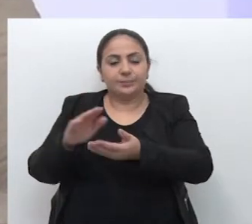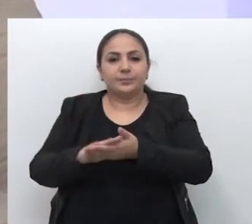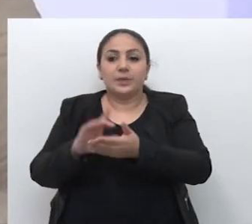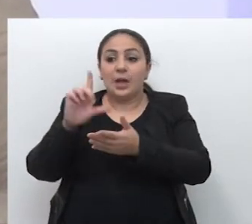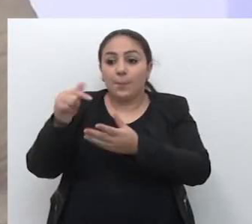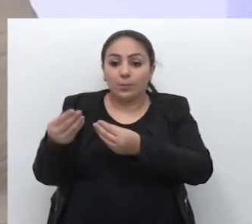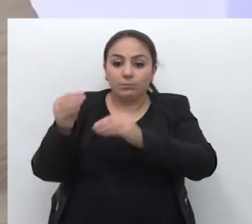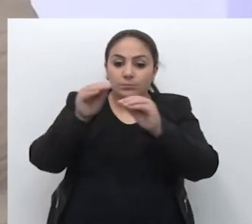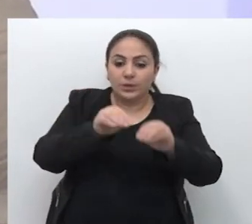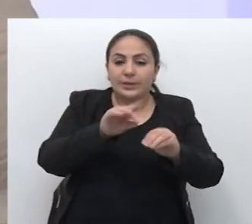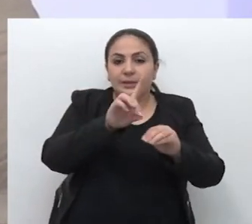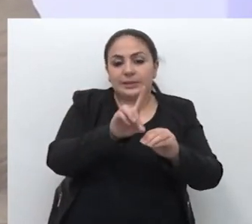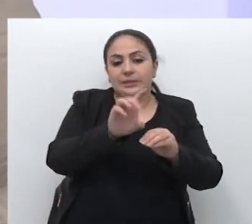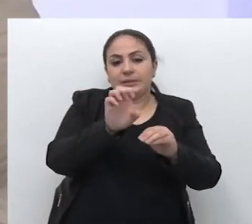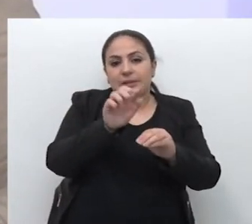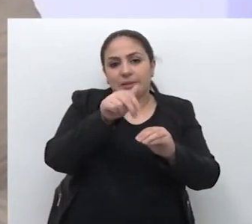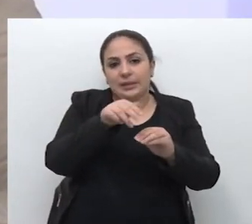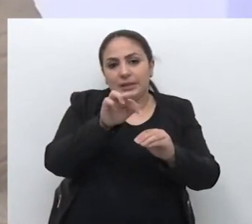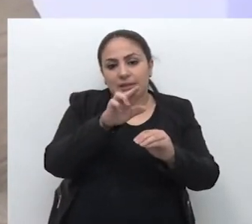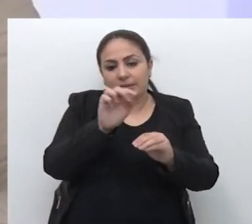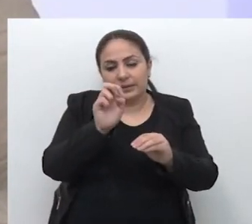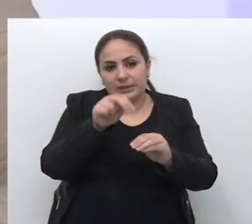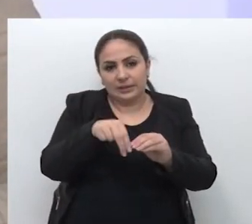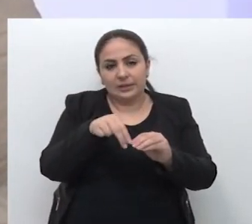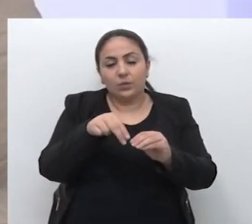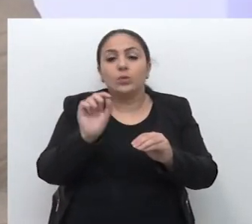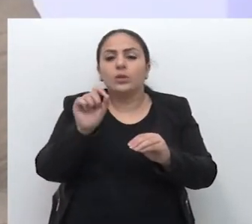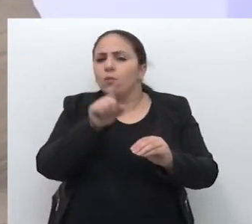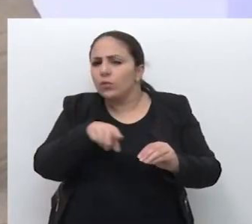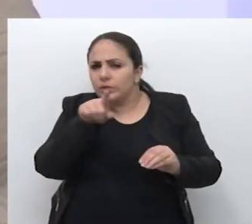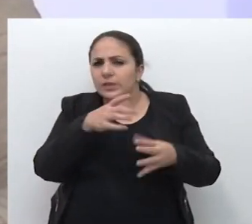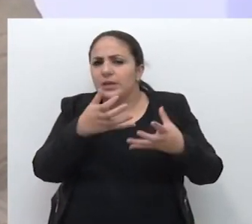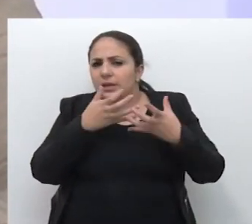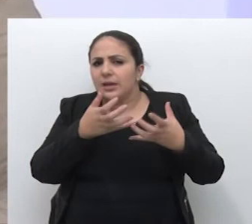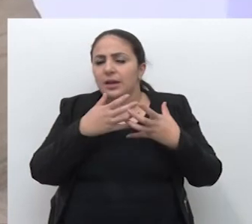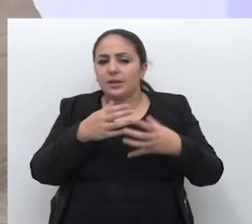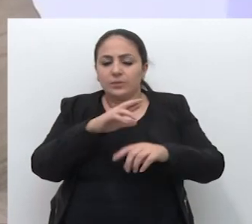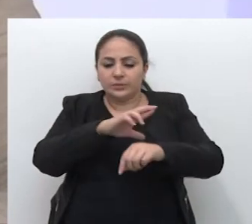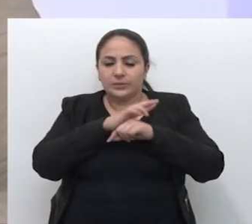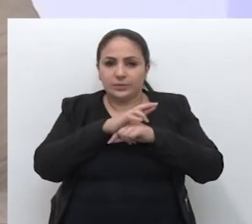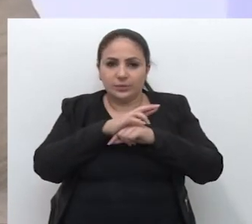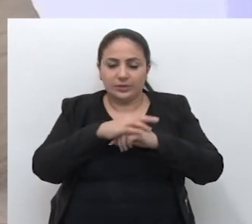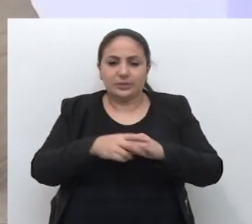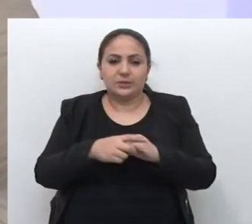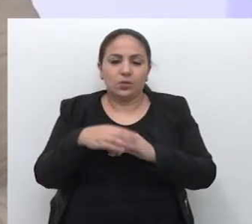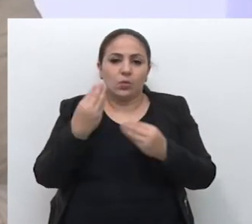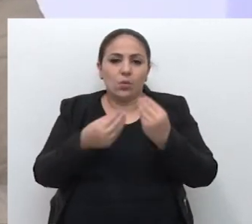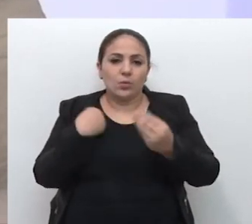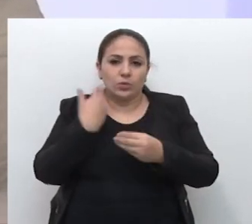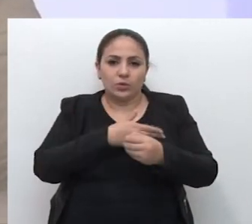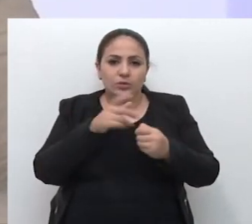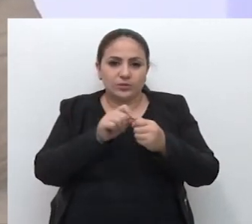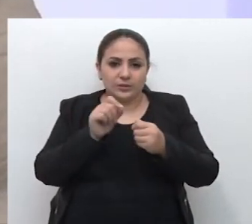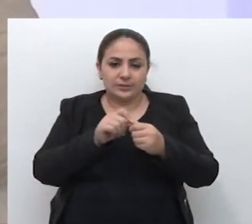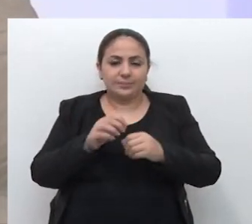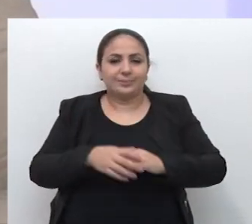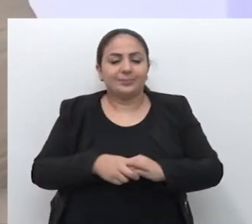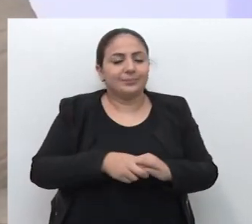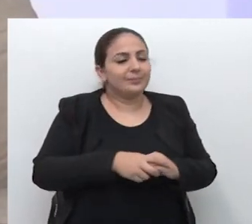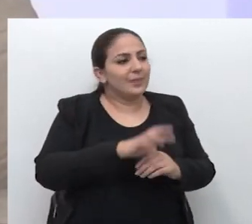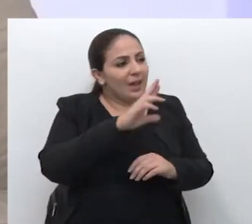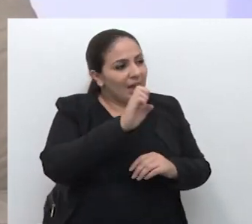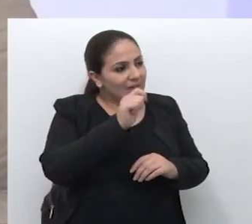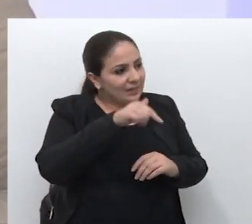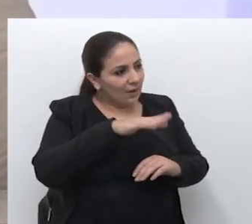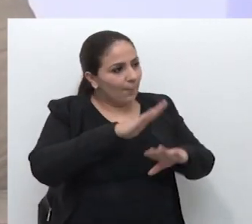Sul, né, que vai para o DENATRAN, de o que nós queremos, o que você quer para um trânsito, né, mais seguro, o que nós podemos fazer para um